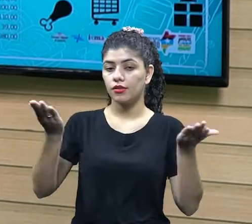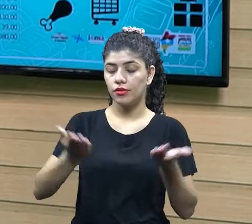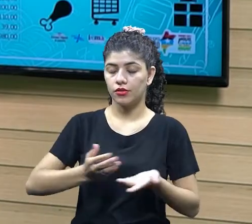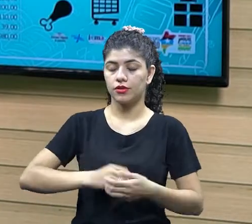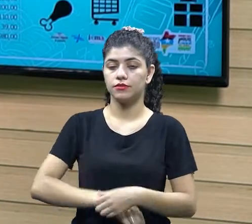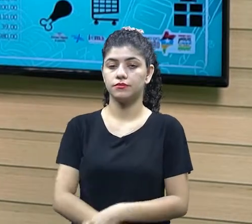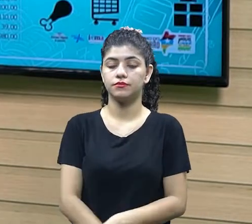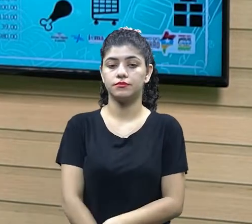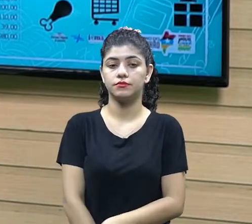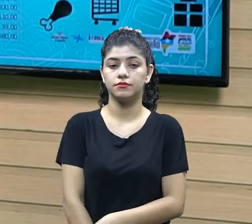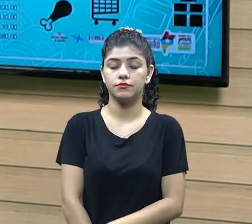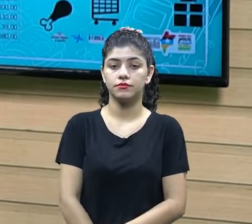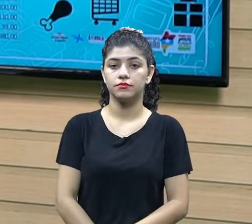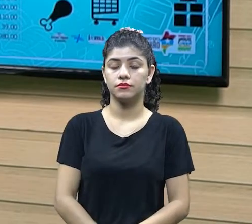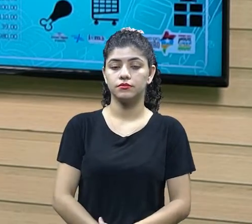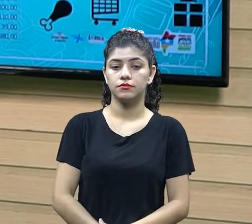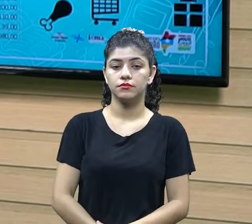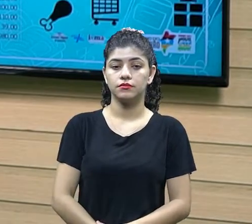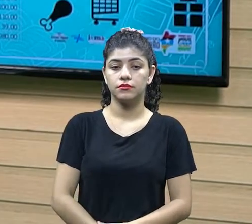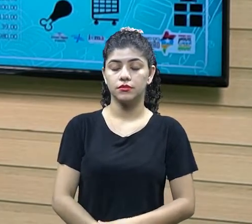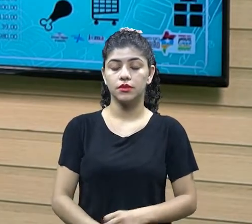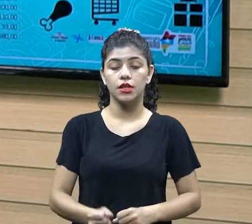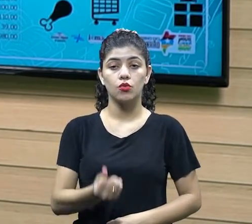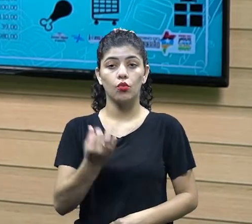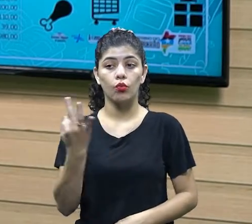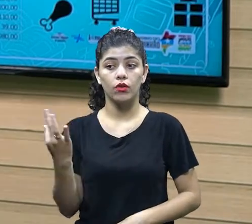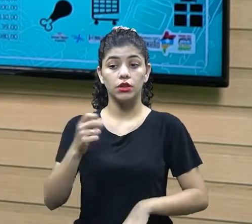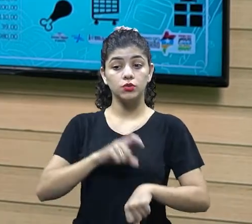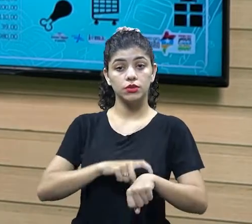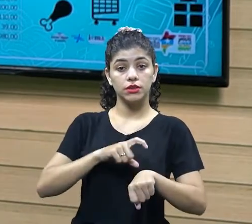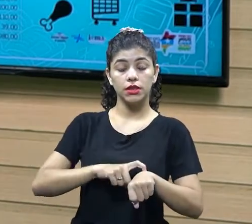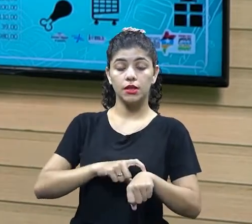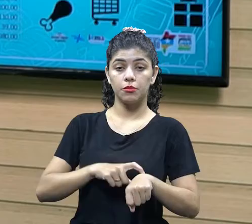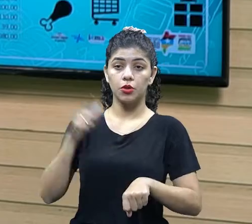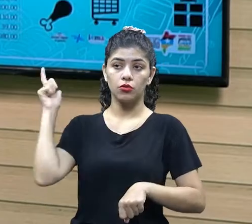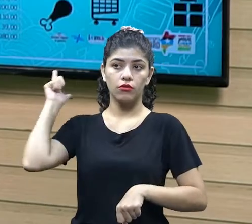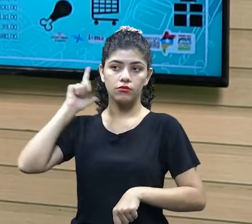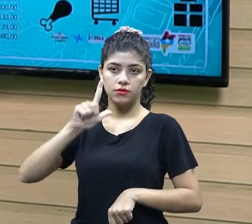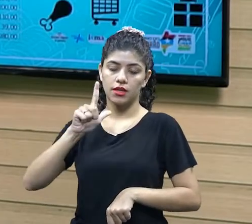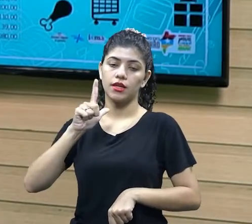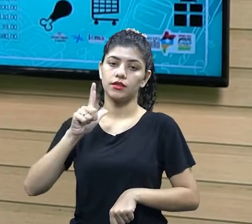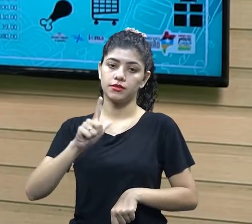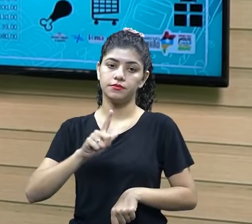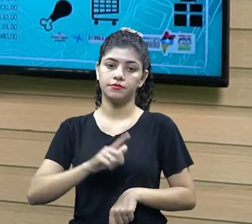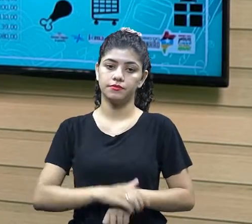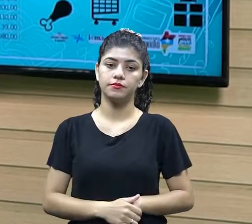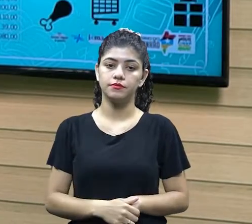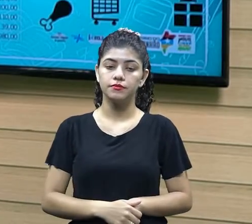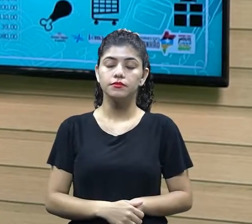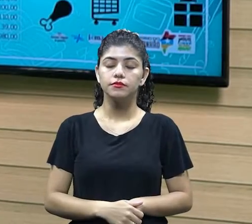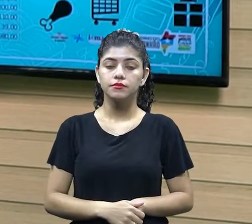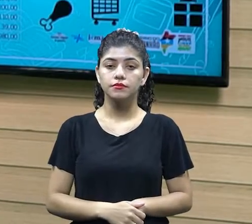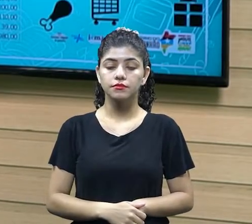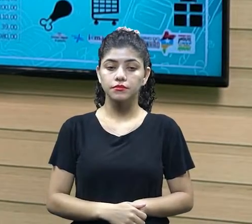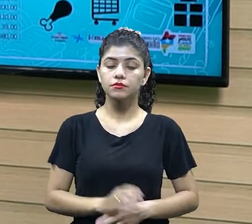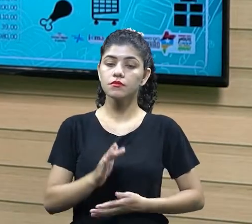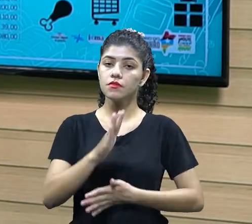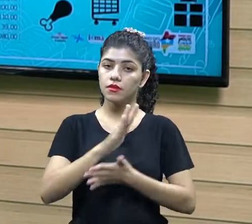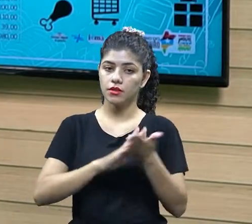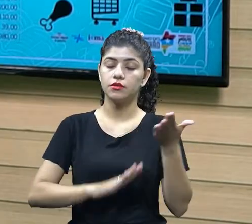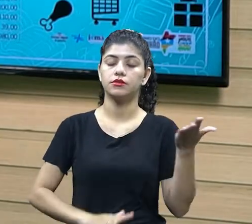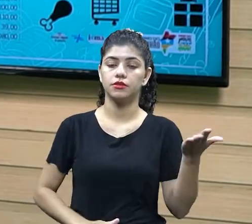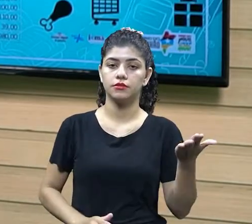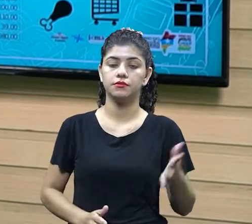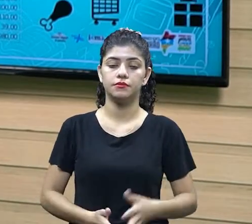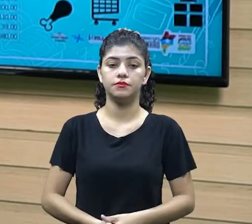vai fazer uma estimativa de aproximadamente quanto tempo, caso ele esteja tendo lucro, em quanto tempo